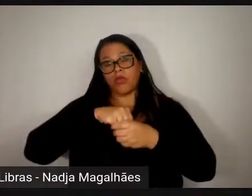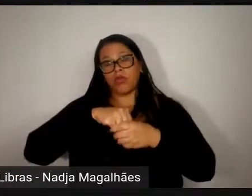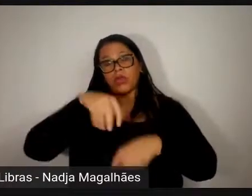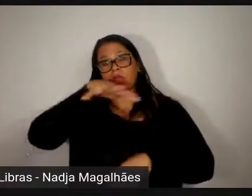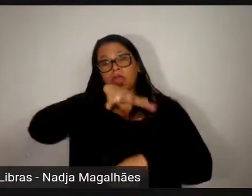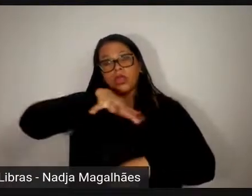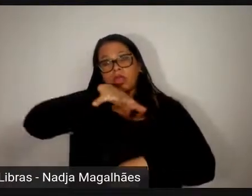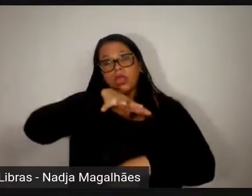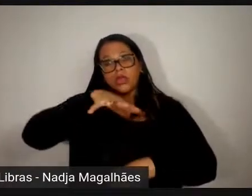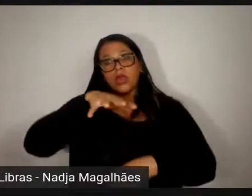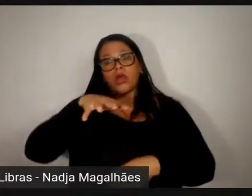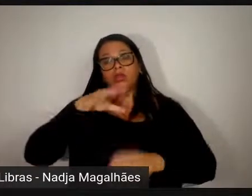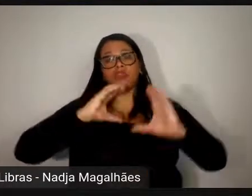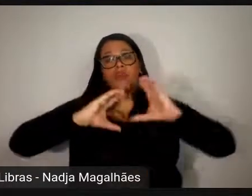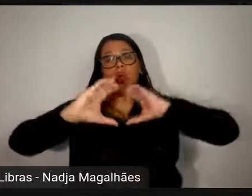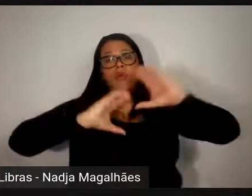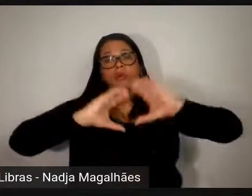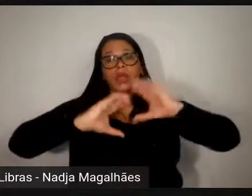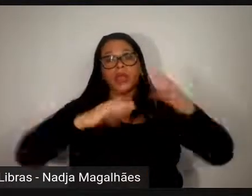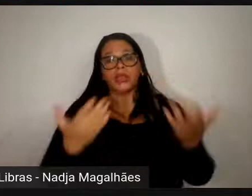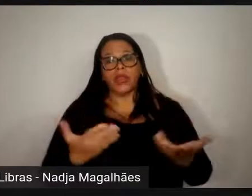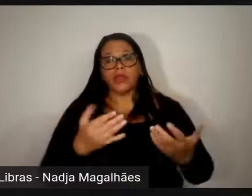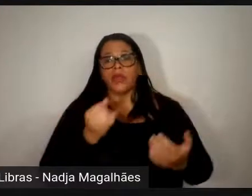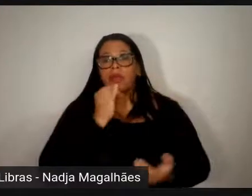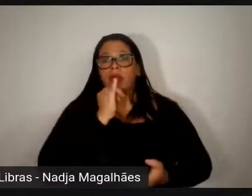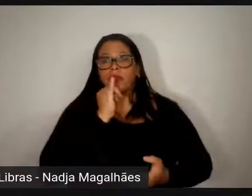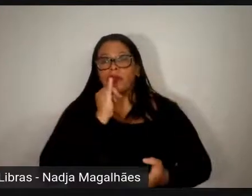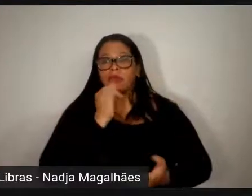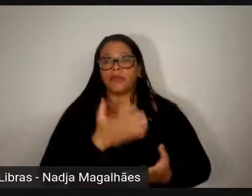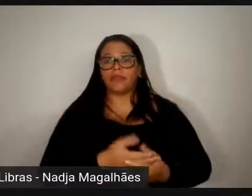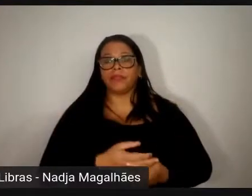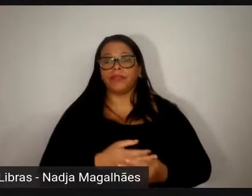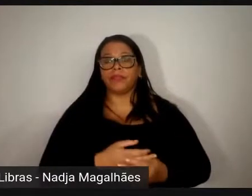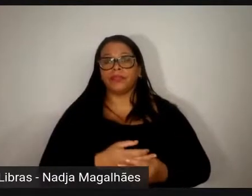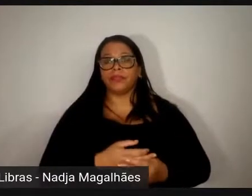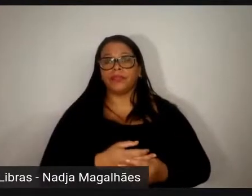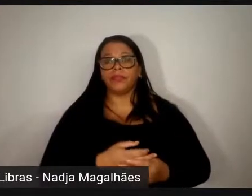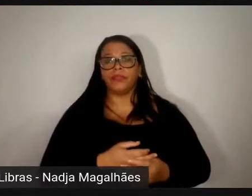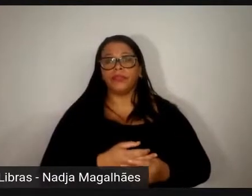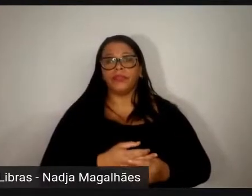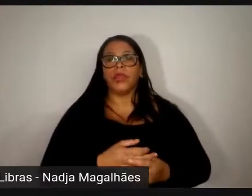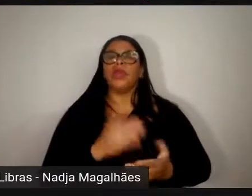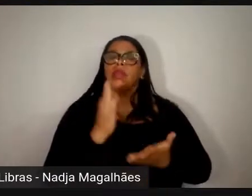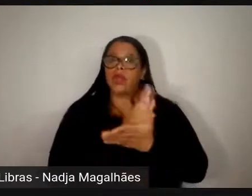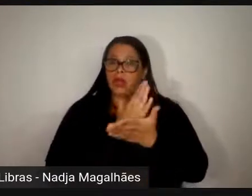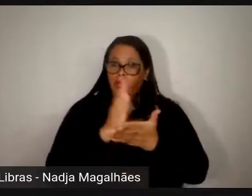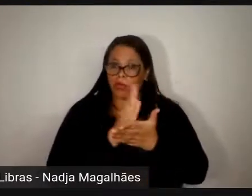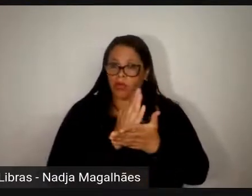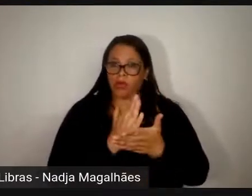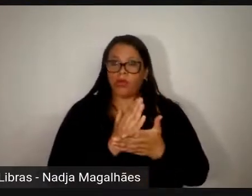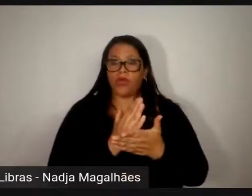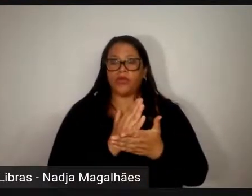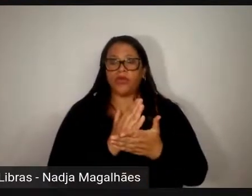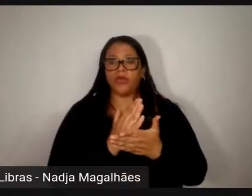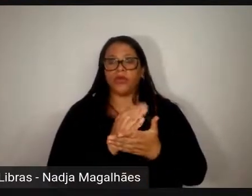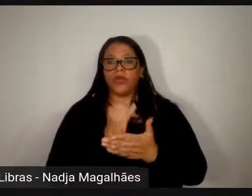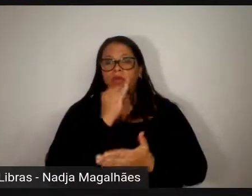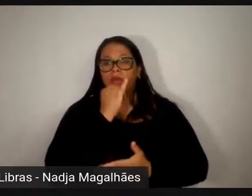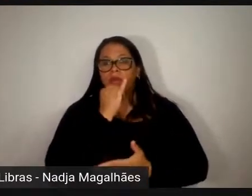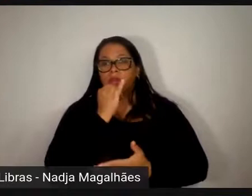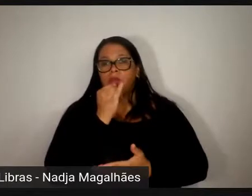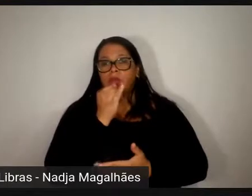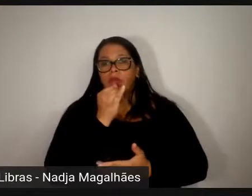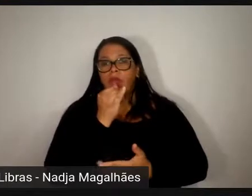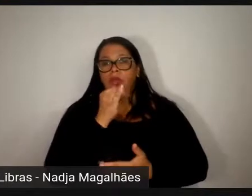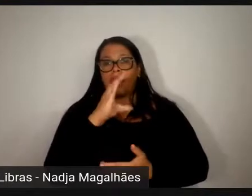a transmissão ao vivo, e tem até aquele caso do Peru que eu já falei. Agora, tem casos surpreendentes, como